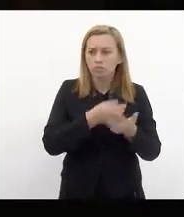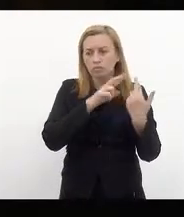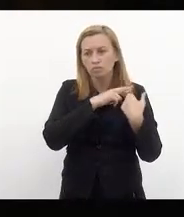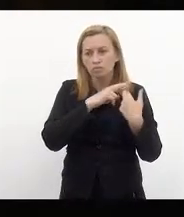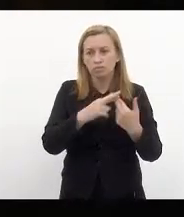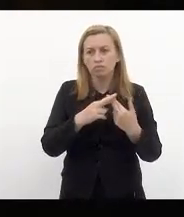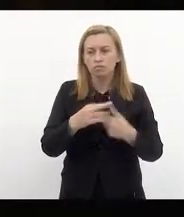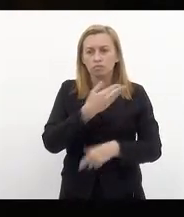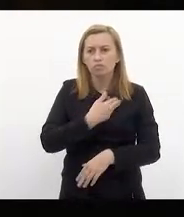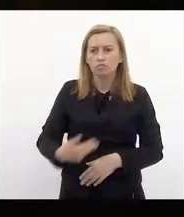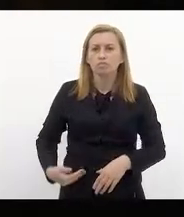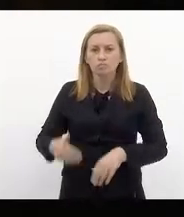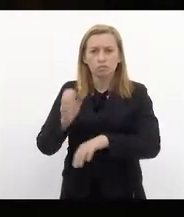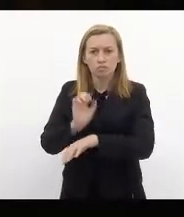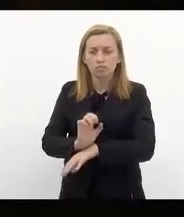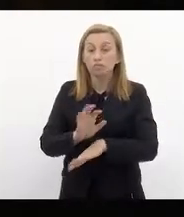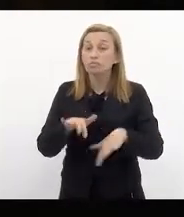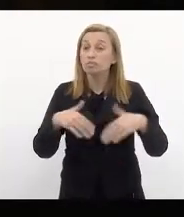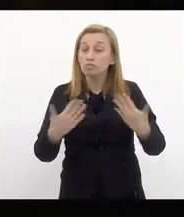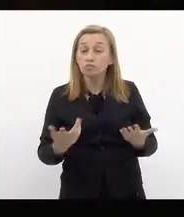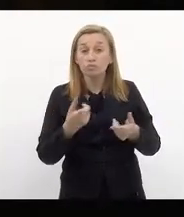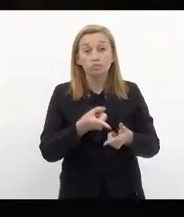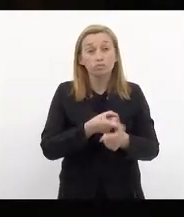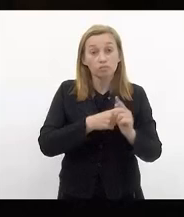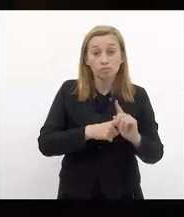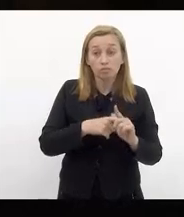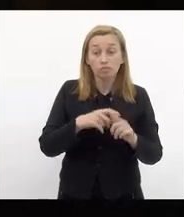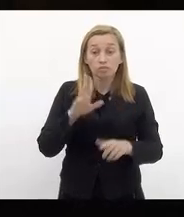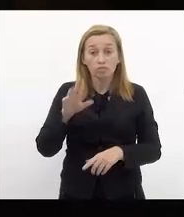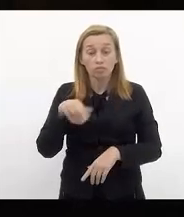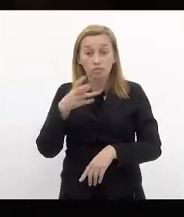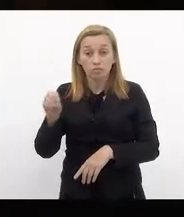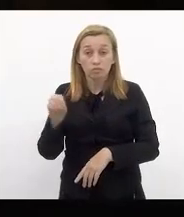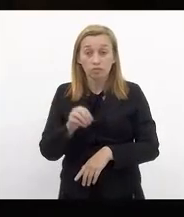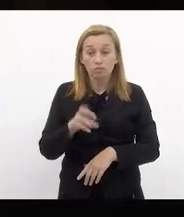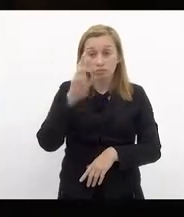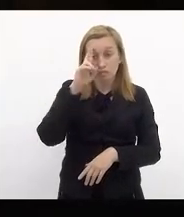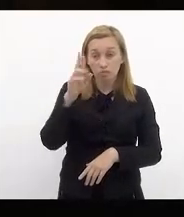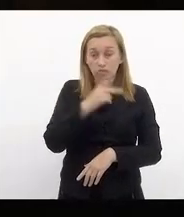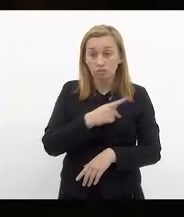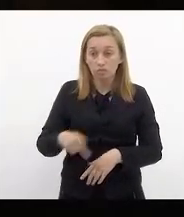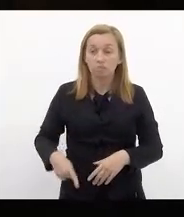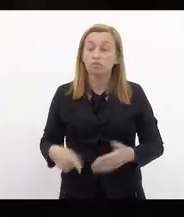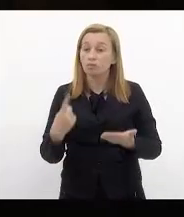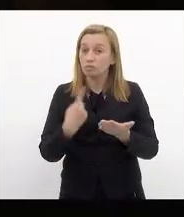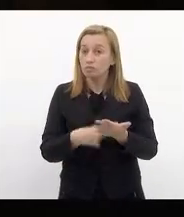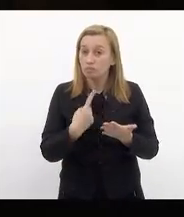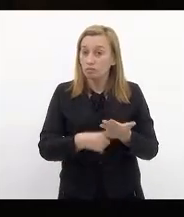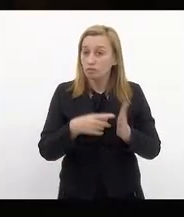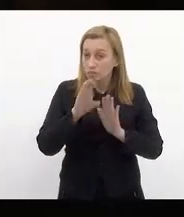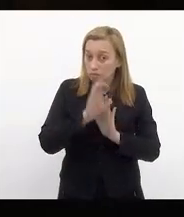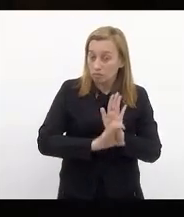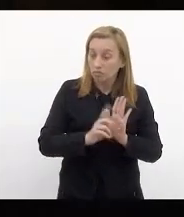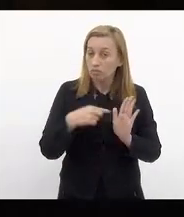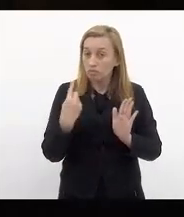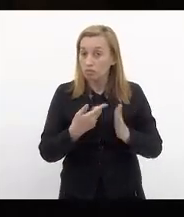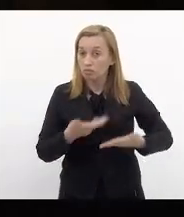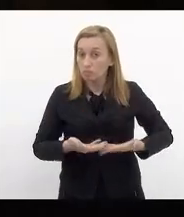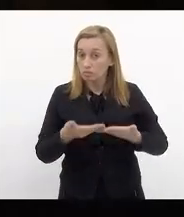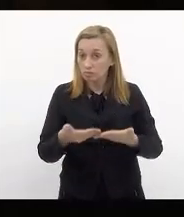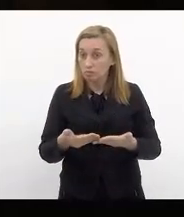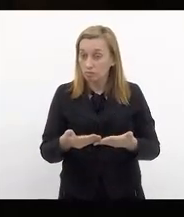responsabilidade do governador do Estado. Então, essa dívida com a União, senhora presidente, de acordo com a emenda que nós